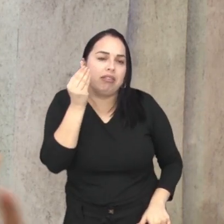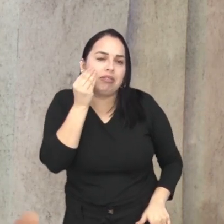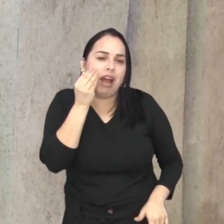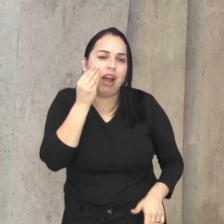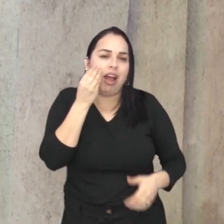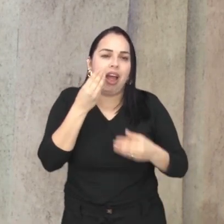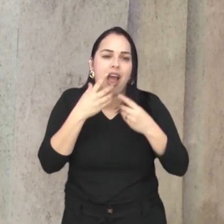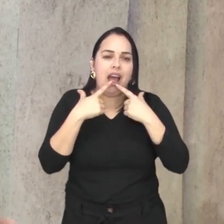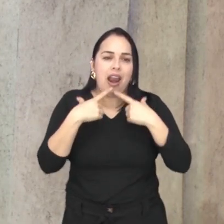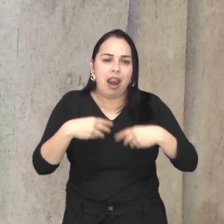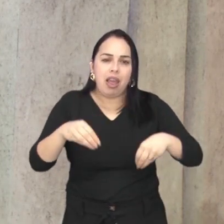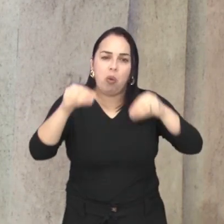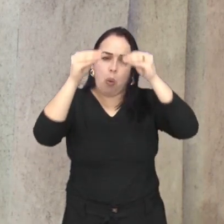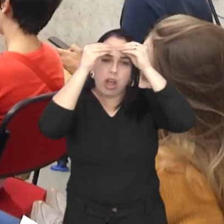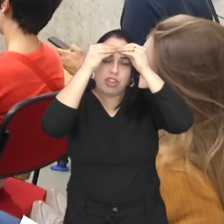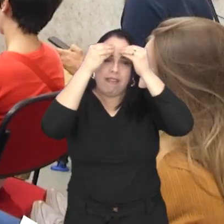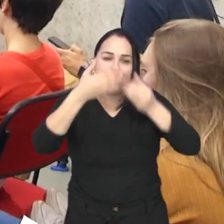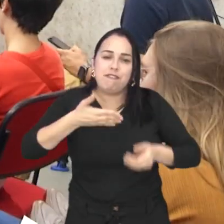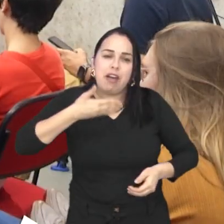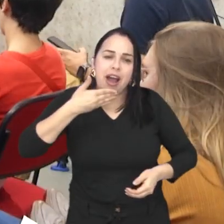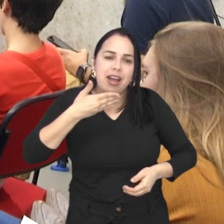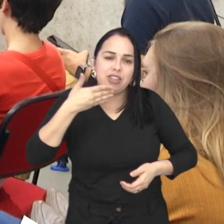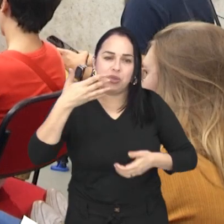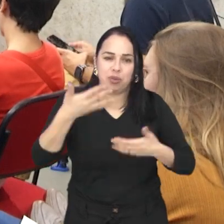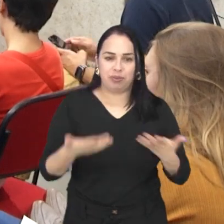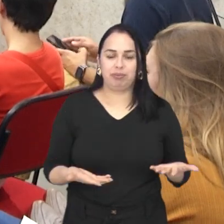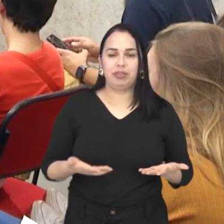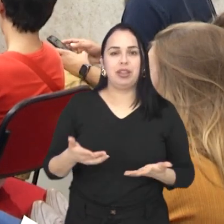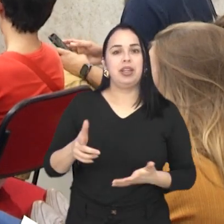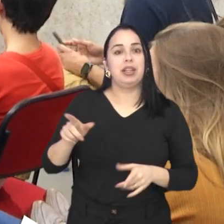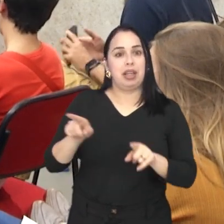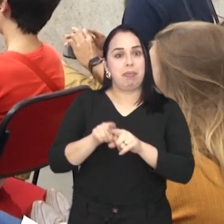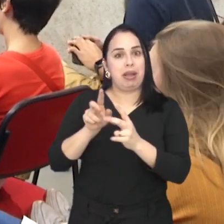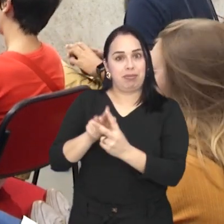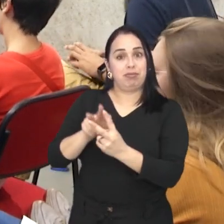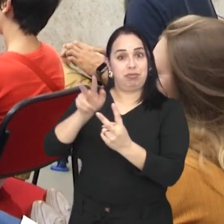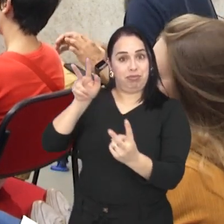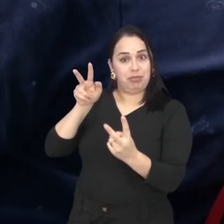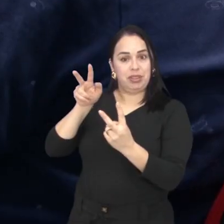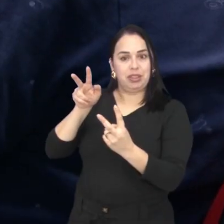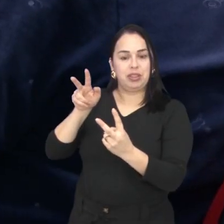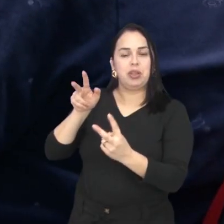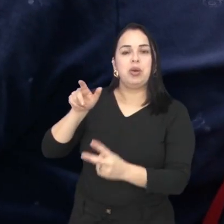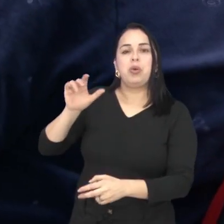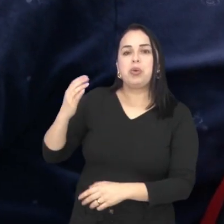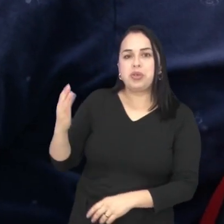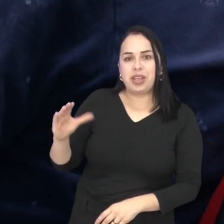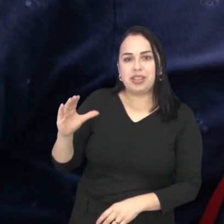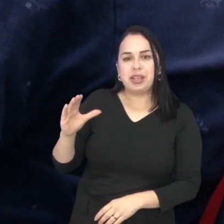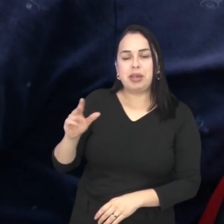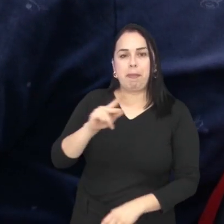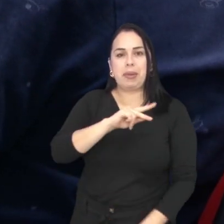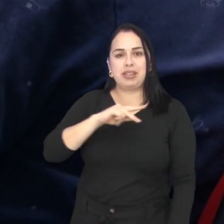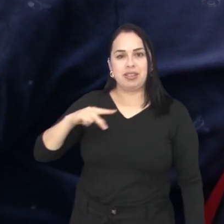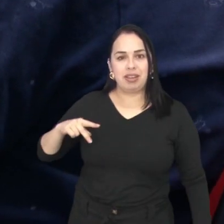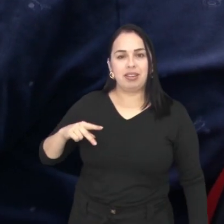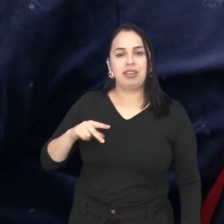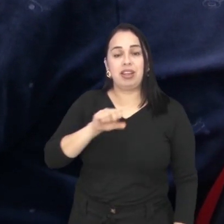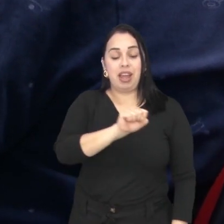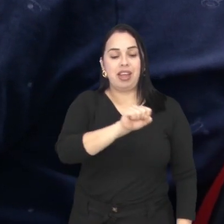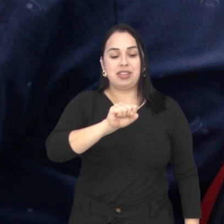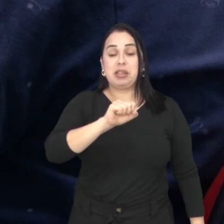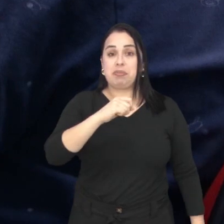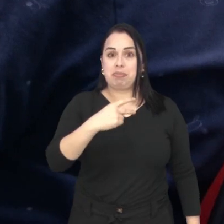um teve ainda a participação remota direto da Espanha os cientista e esse presidente da